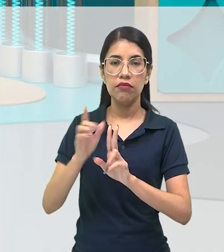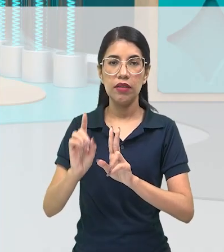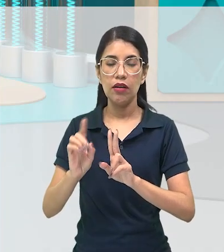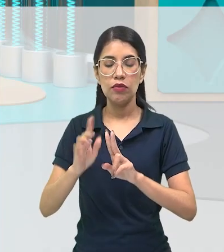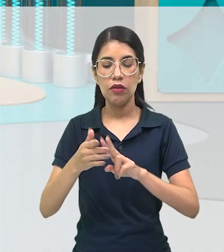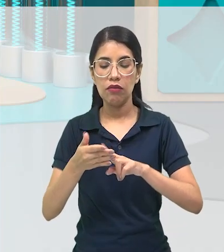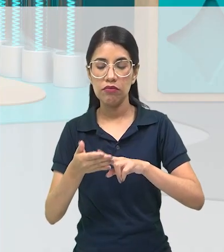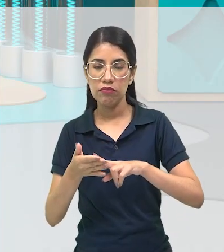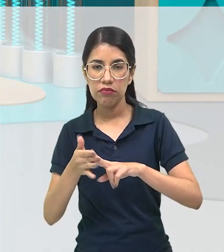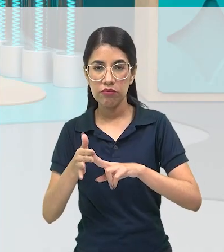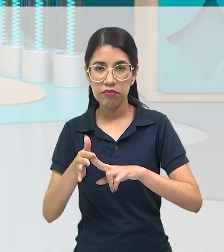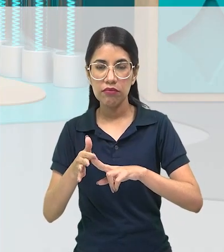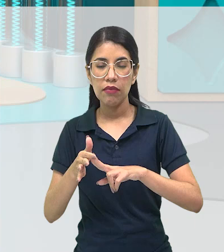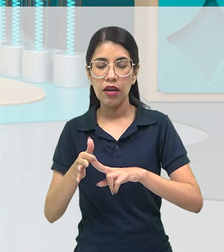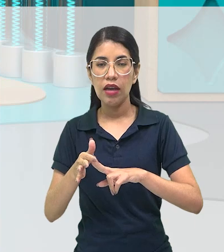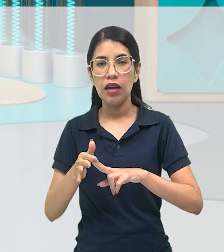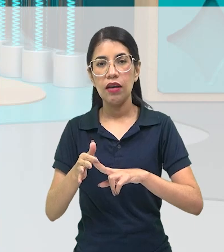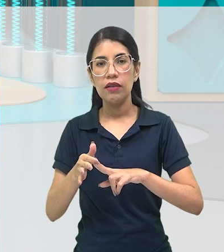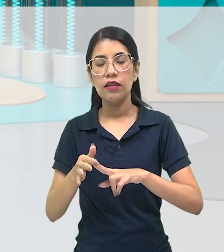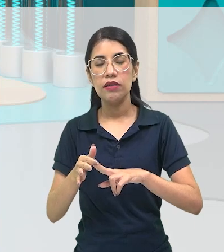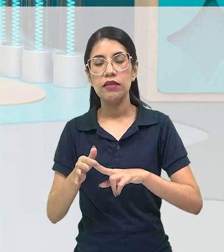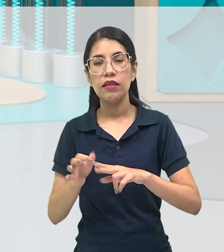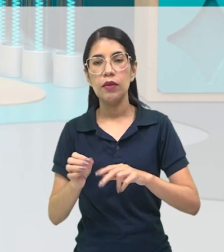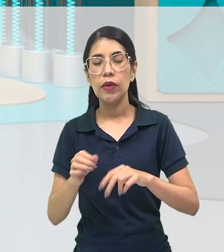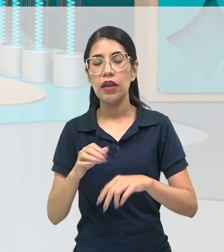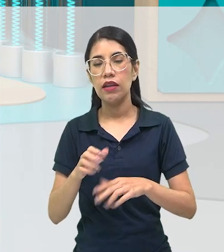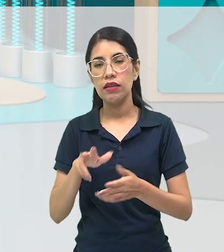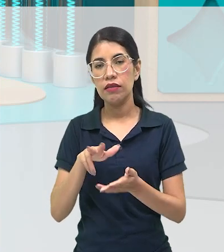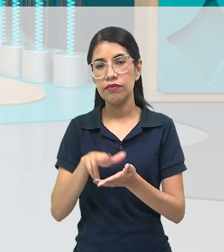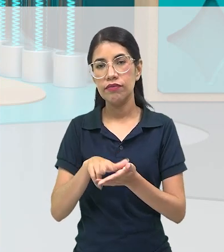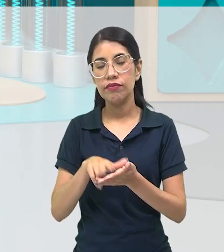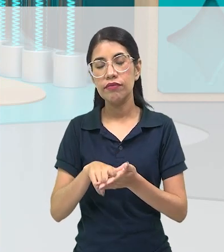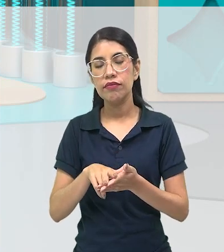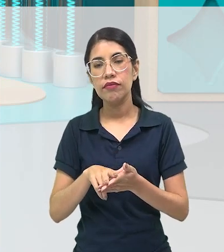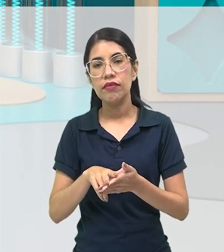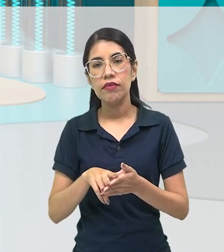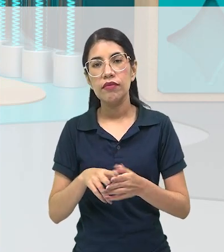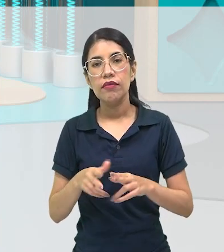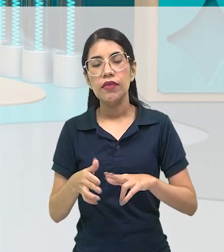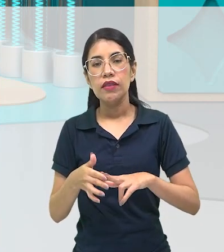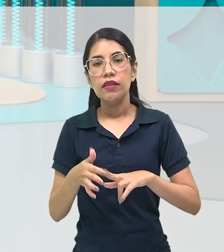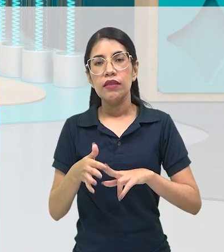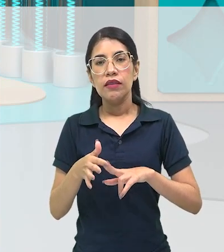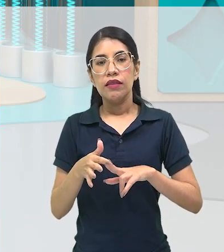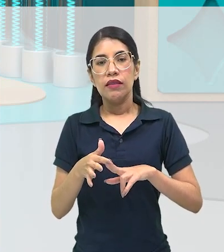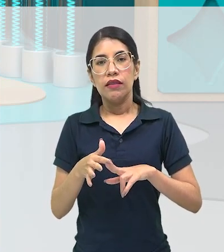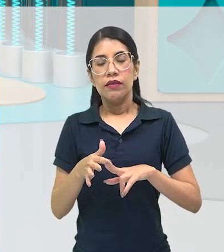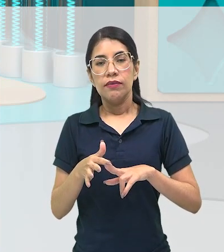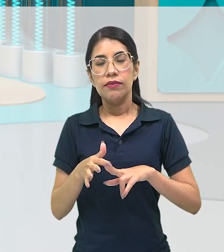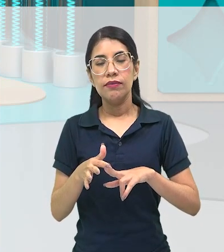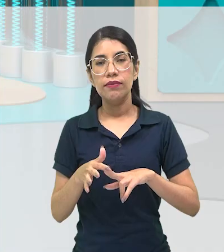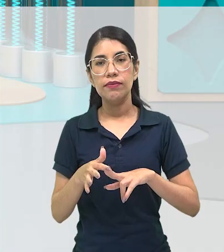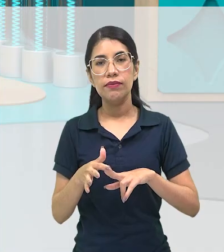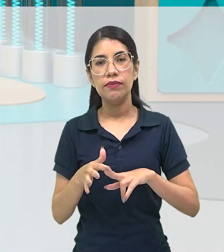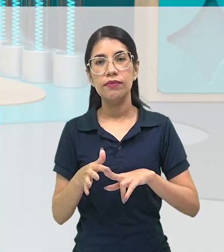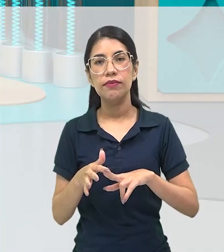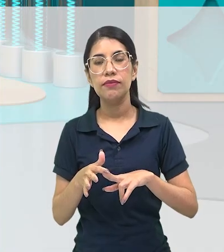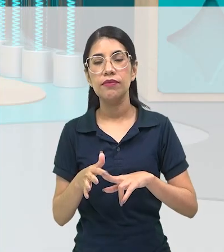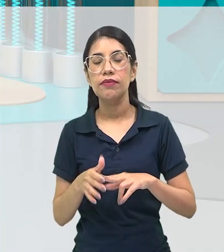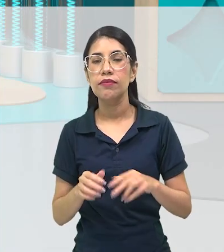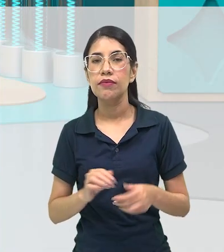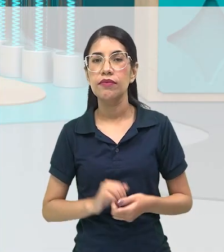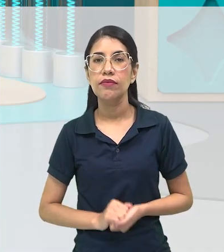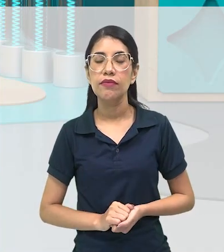pessoa, apoia só um pouquinho mais acima, né? Como ela está deitada, então ficar um nível um pouquinho maior as pernas